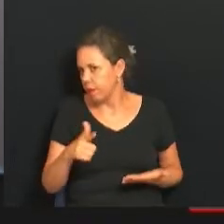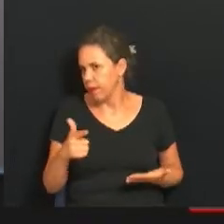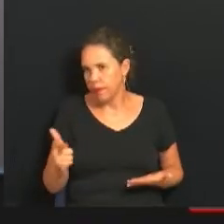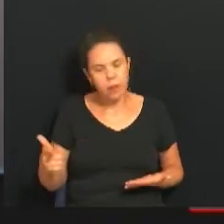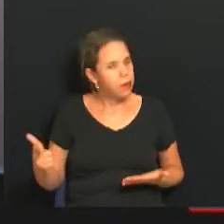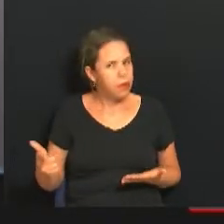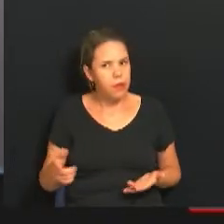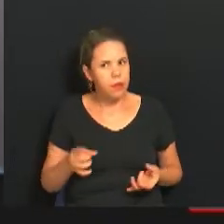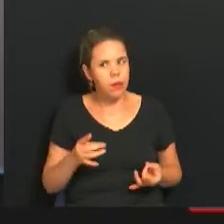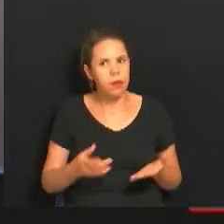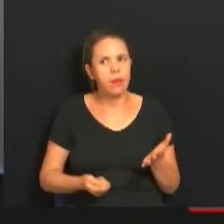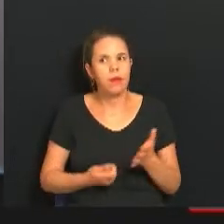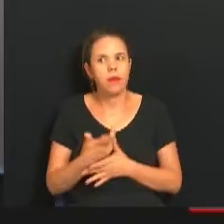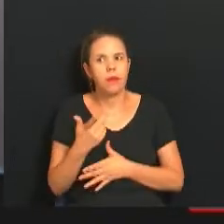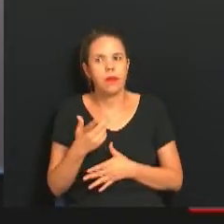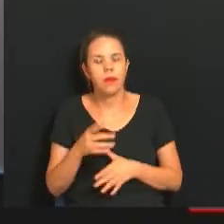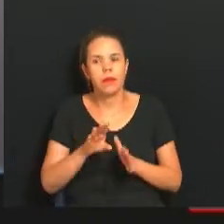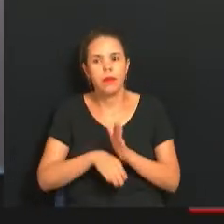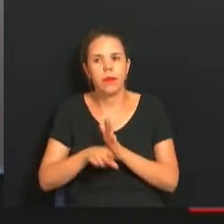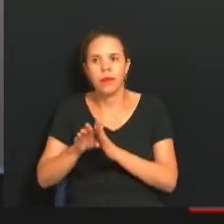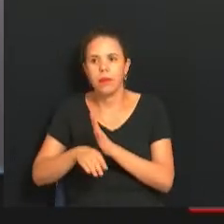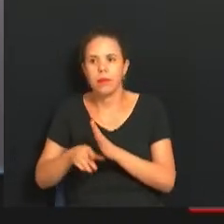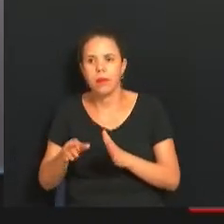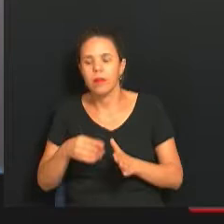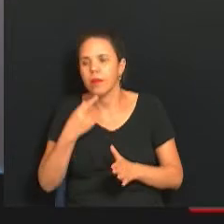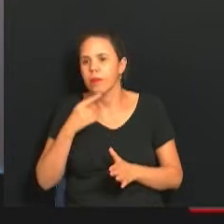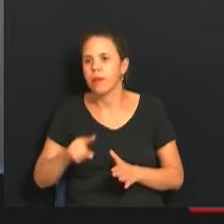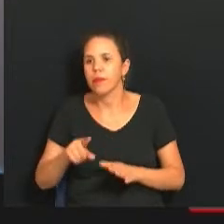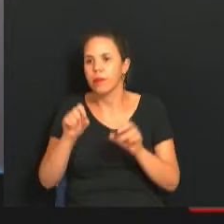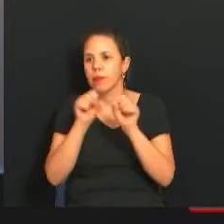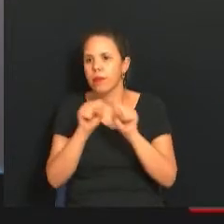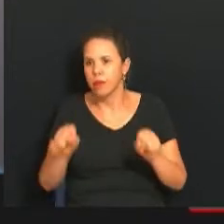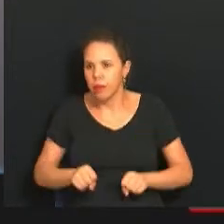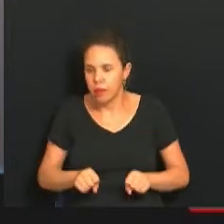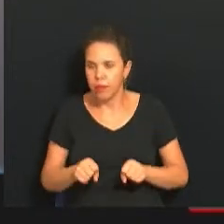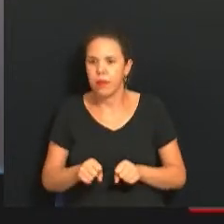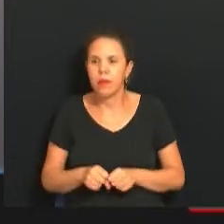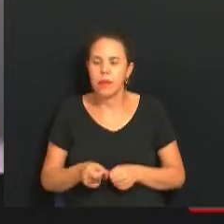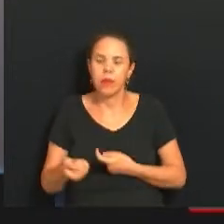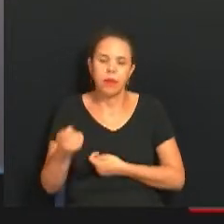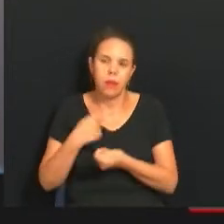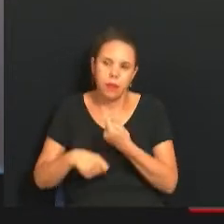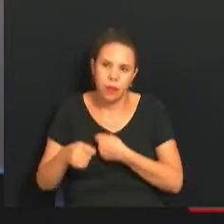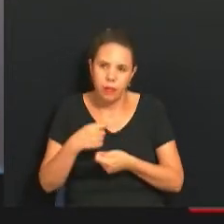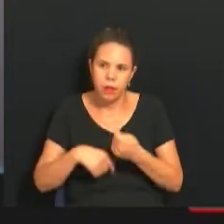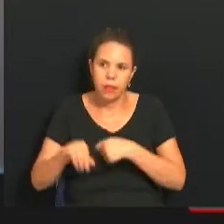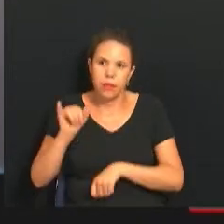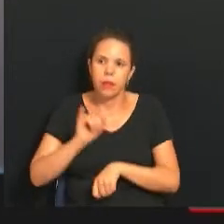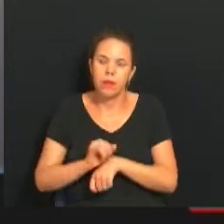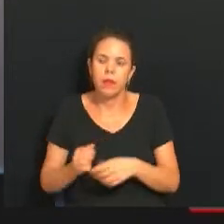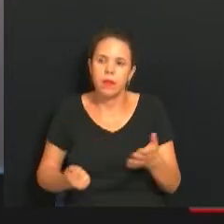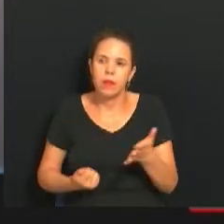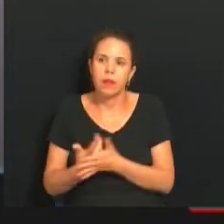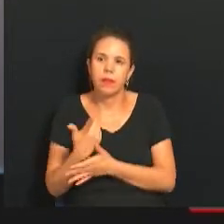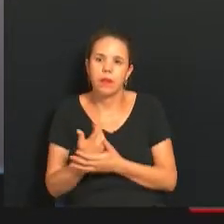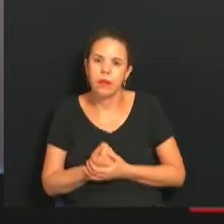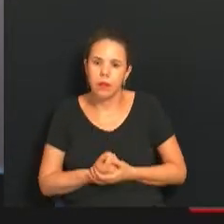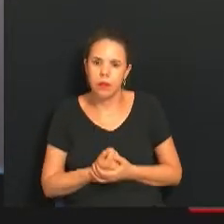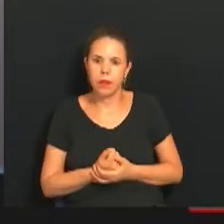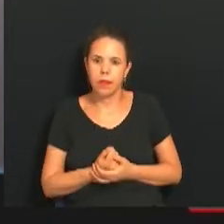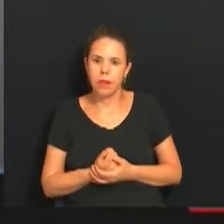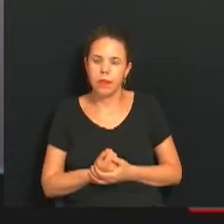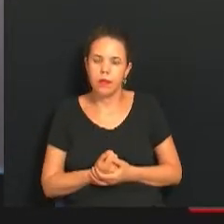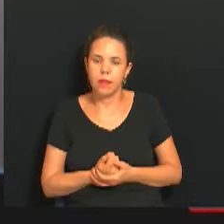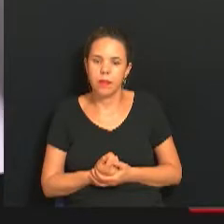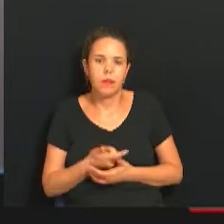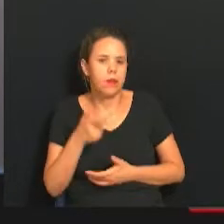exportar, porque com a exclusão da Rússia do sistema SWIFT e também da Bielorrússia, né, do Sistema Internacional de Pagamentos, a gente nem